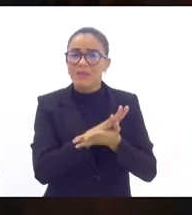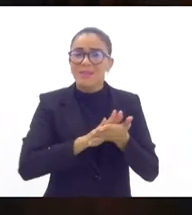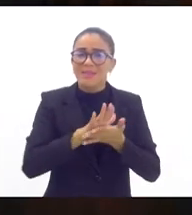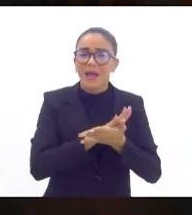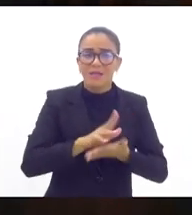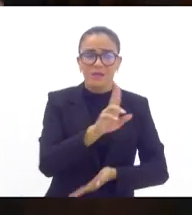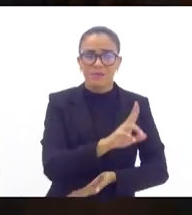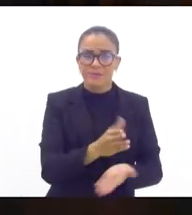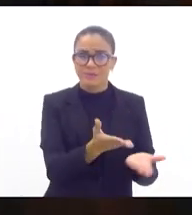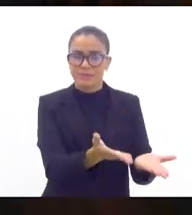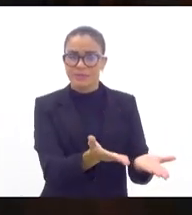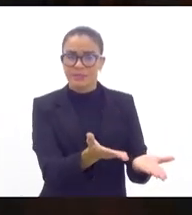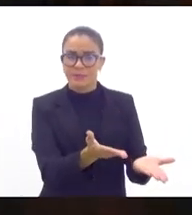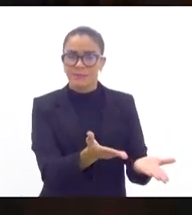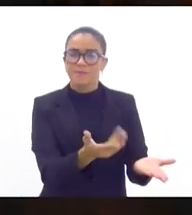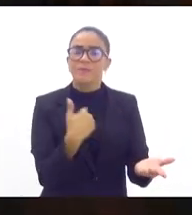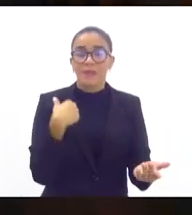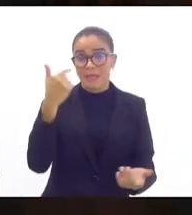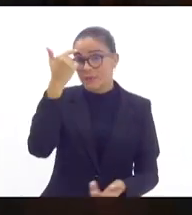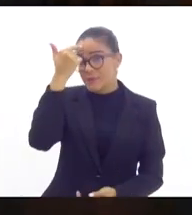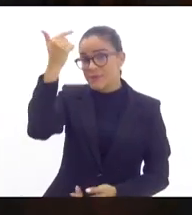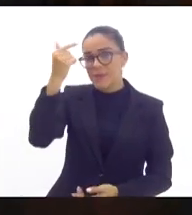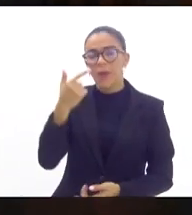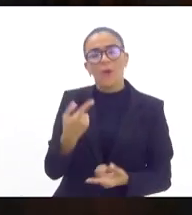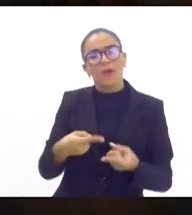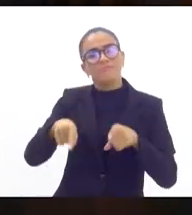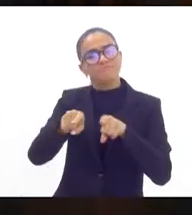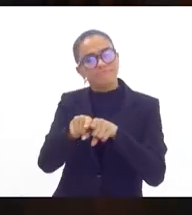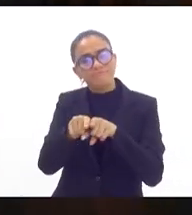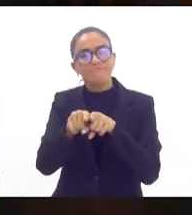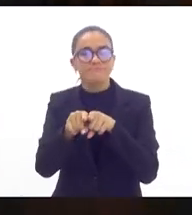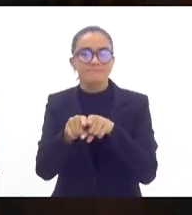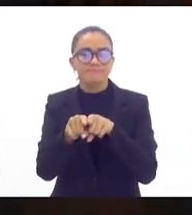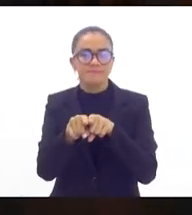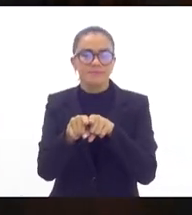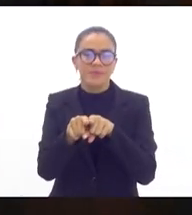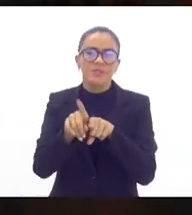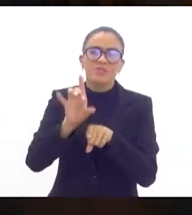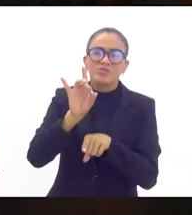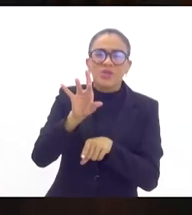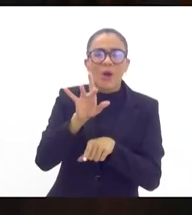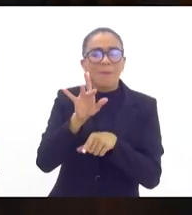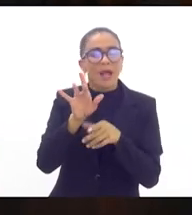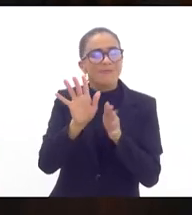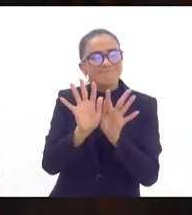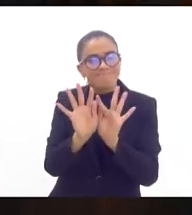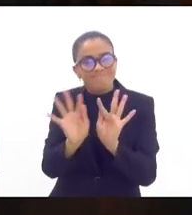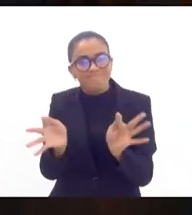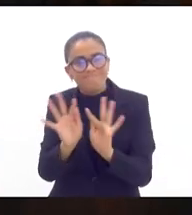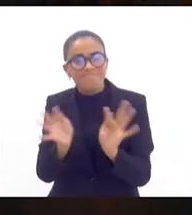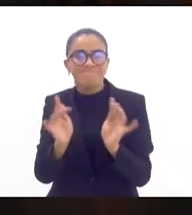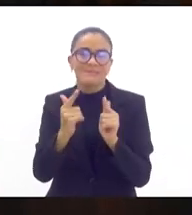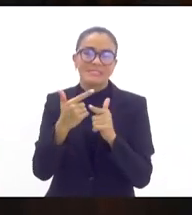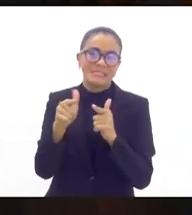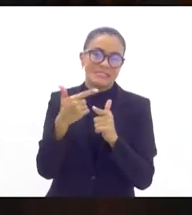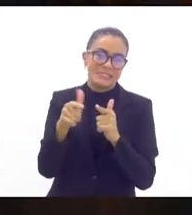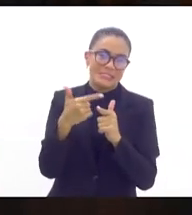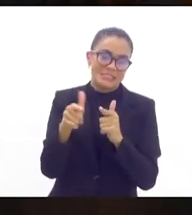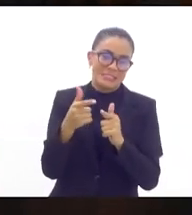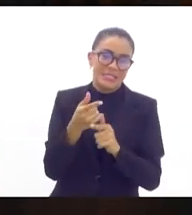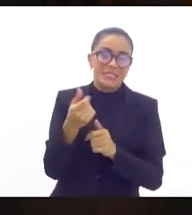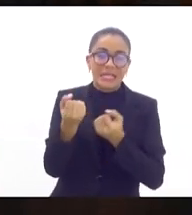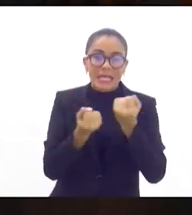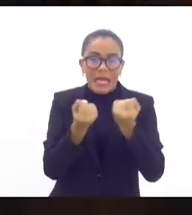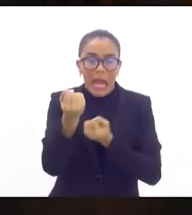Então porque você não se tem uma ideia ele tem uma parceria pelo menos para amenizar esse problema desse número excessivo de